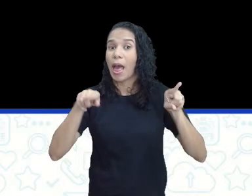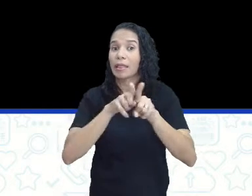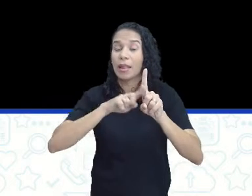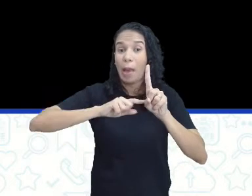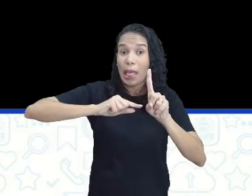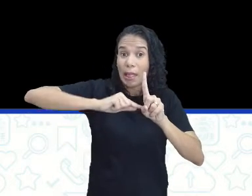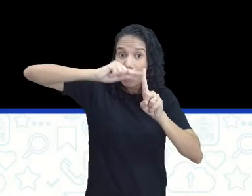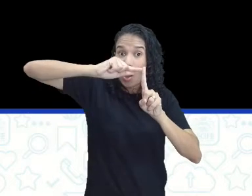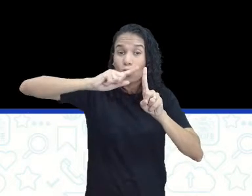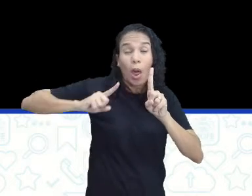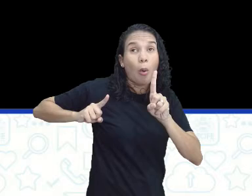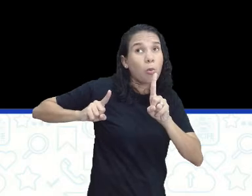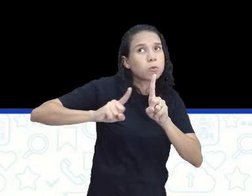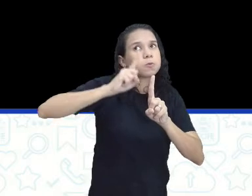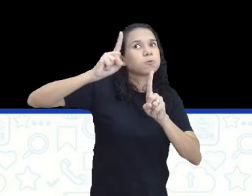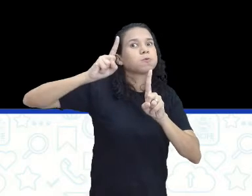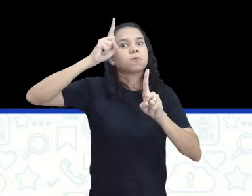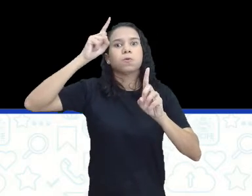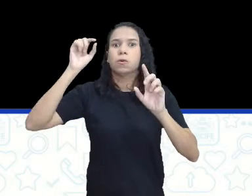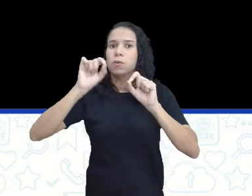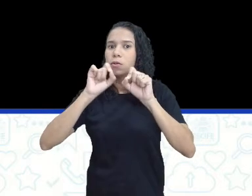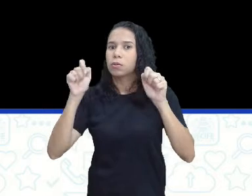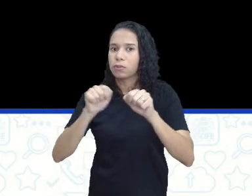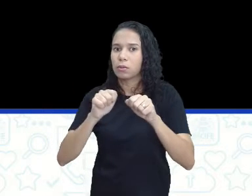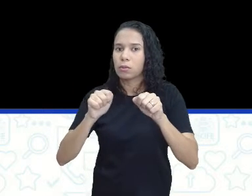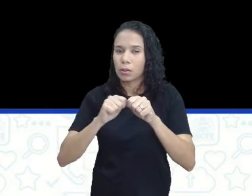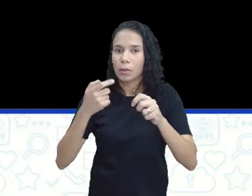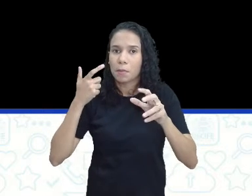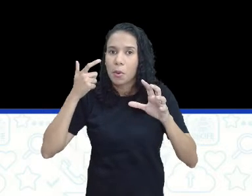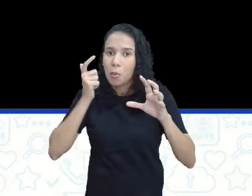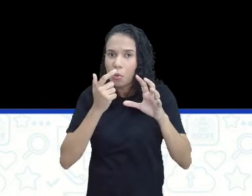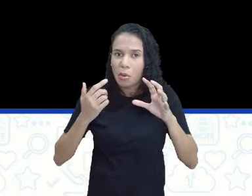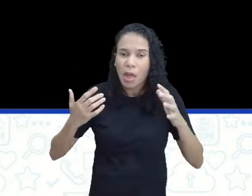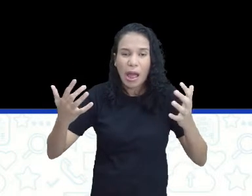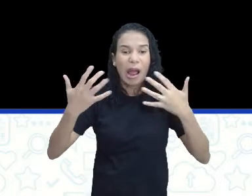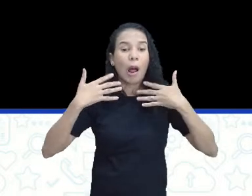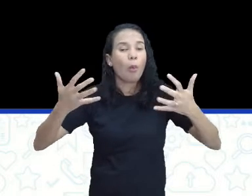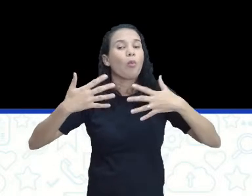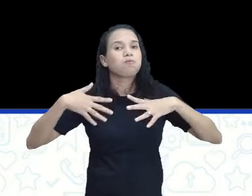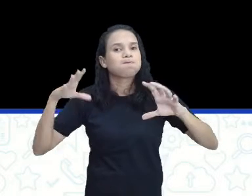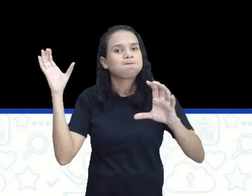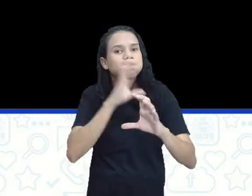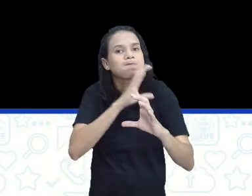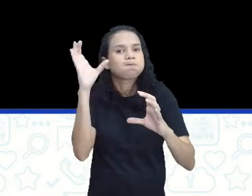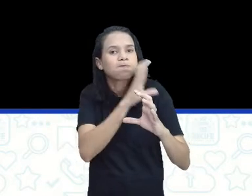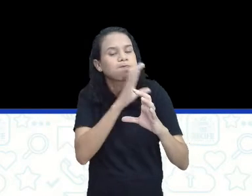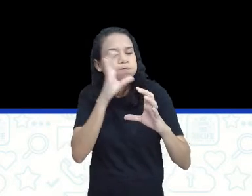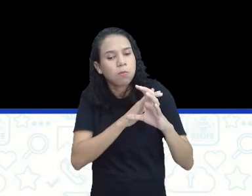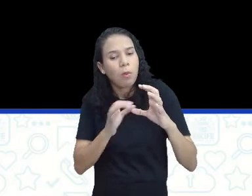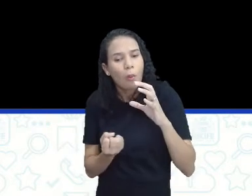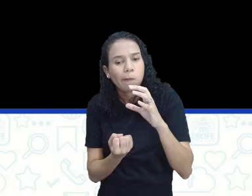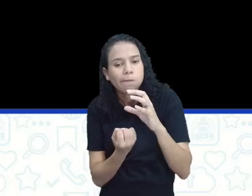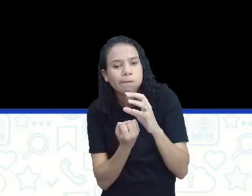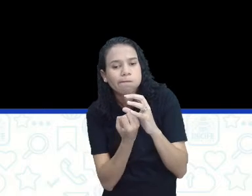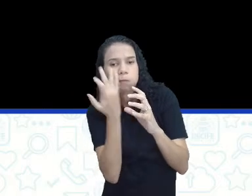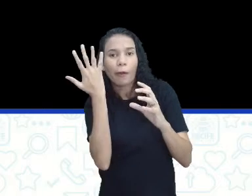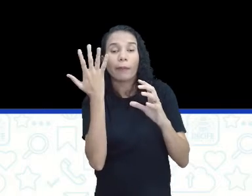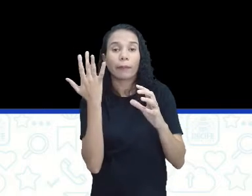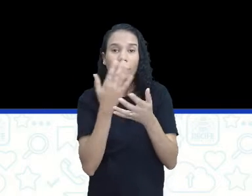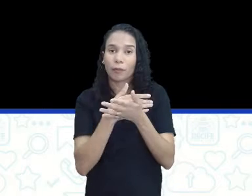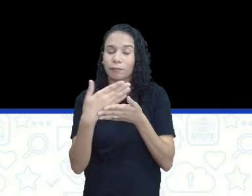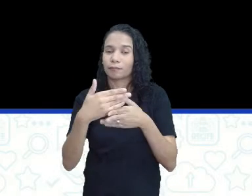temperaturas altíssimas, né? Para começar a emitir esse calor, emitir essa luz, tá? Então,